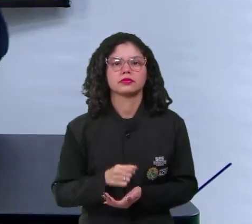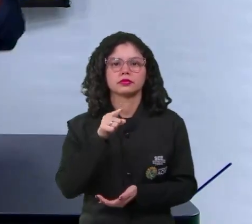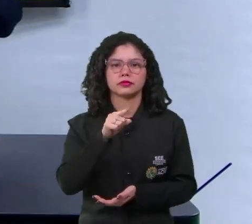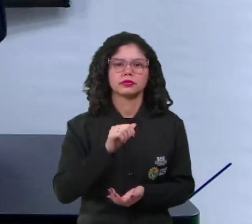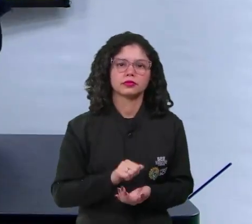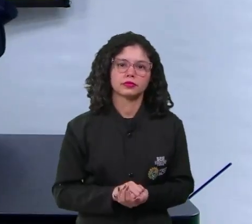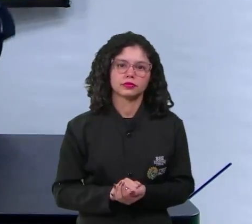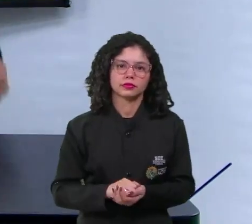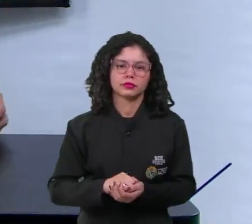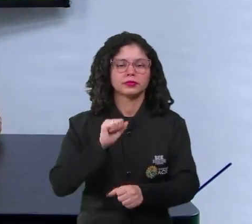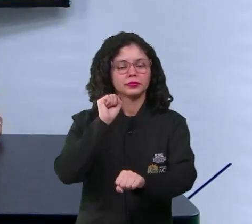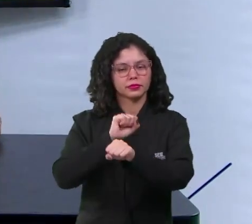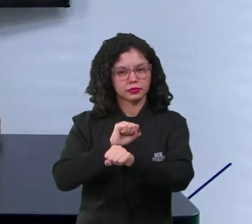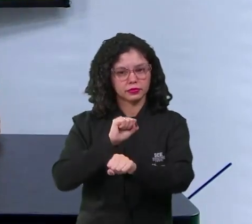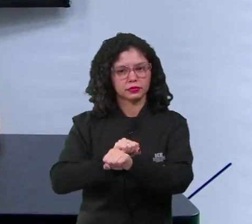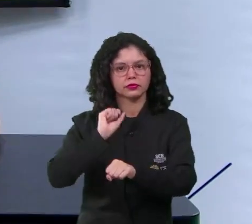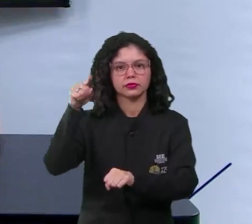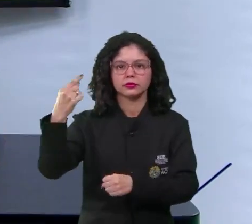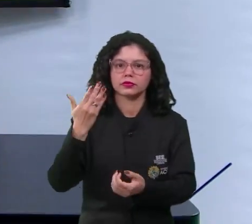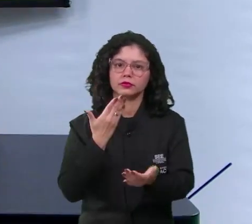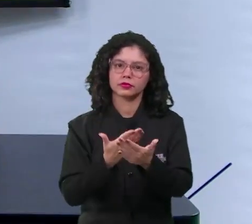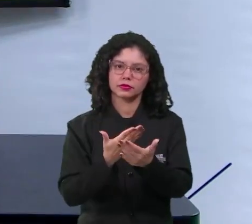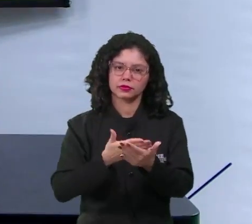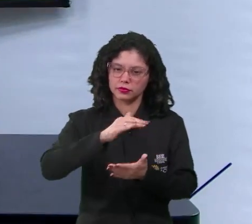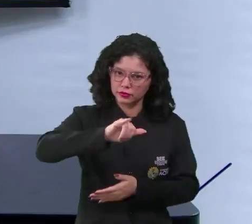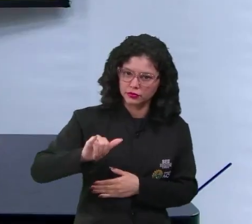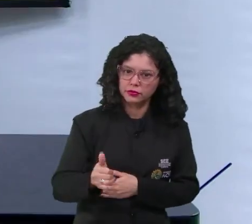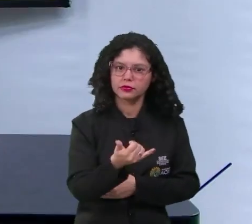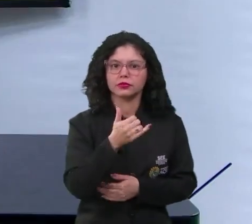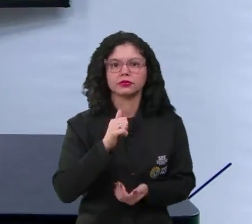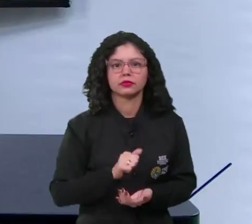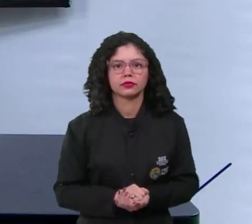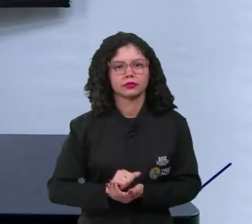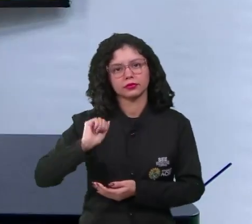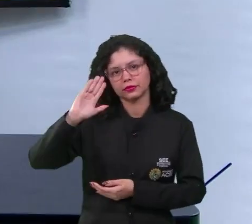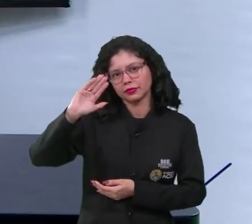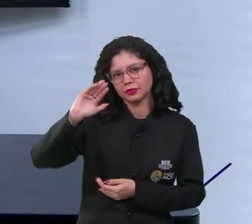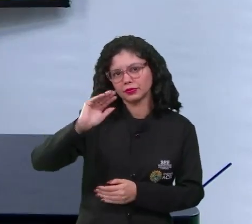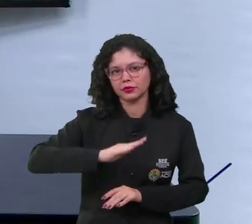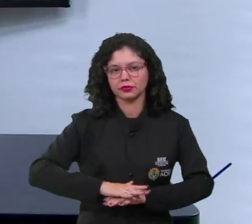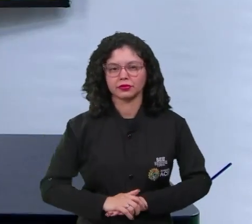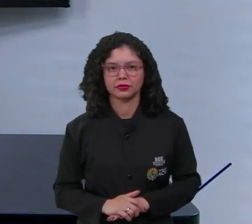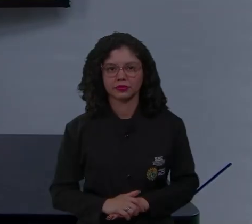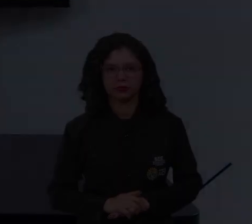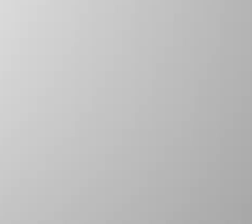mesmo e conto com vocês na próxima oportunidade. Até lá!